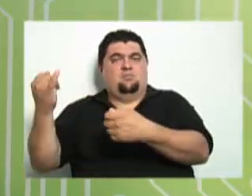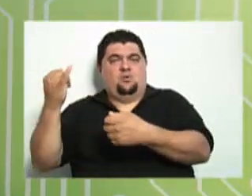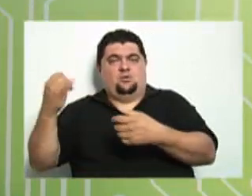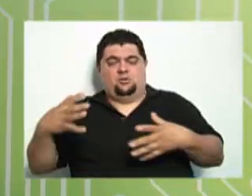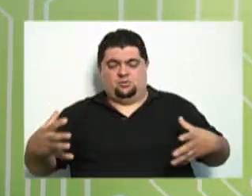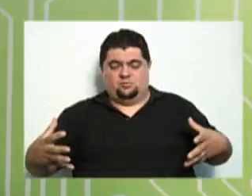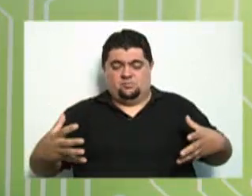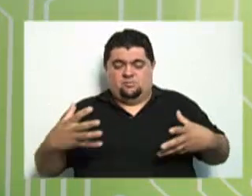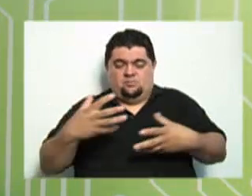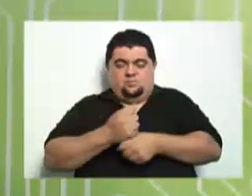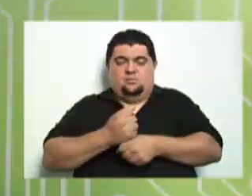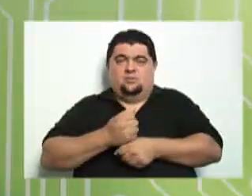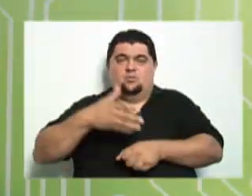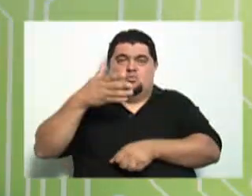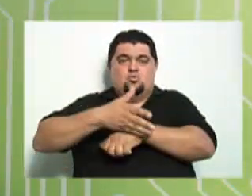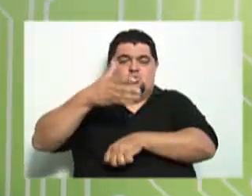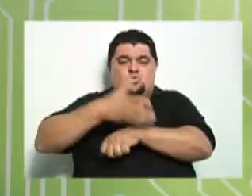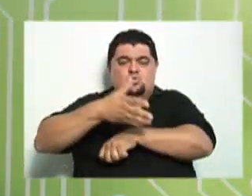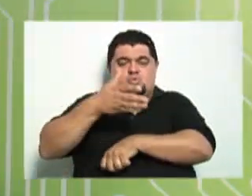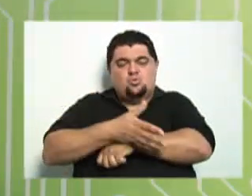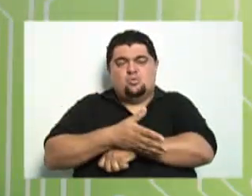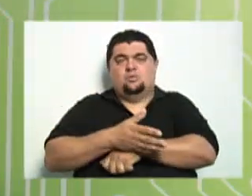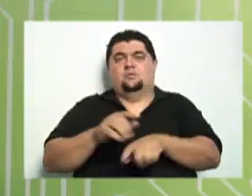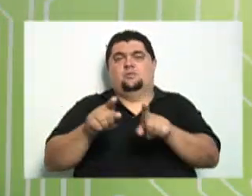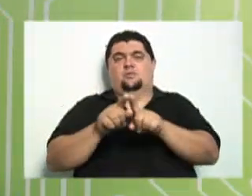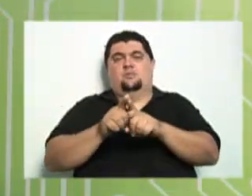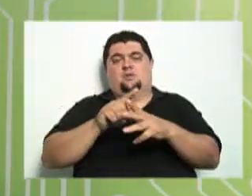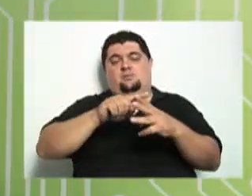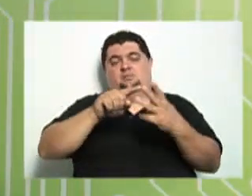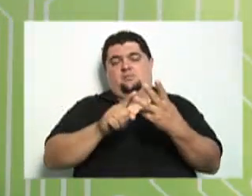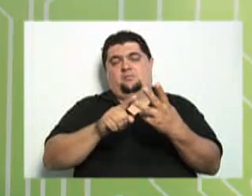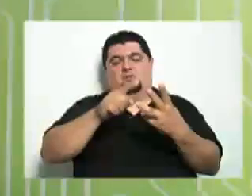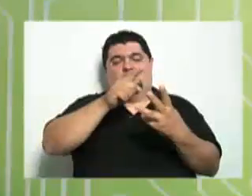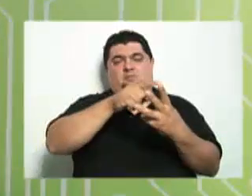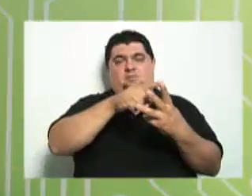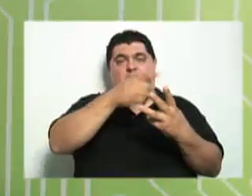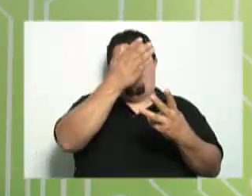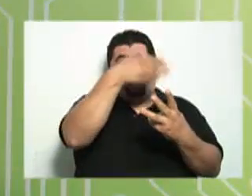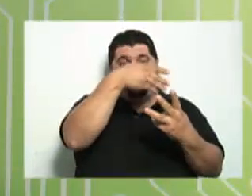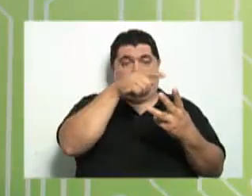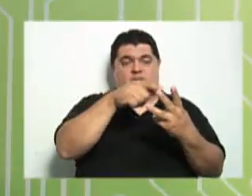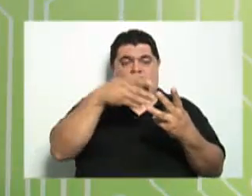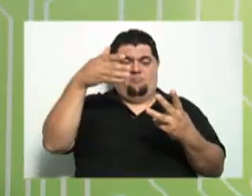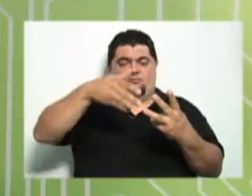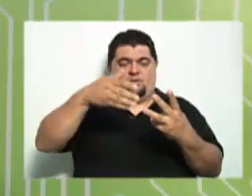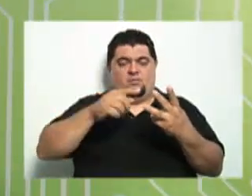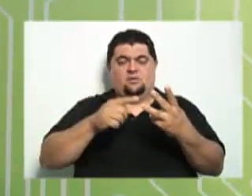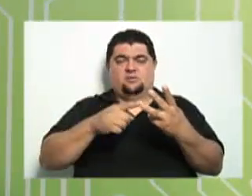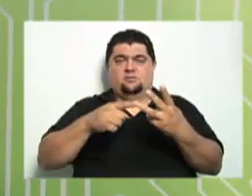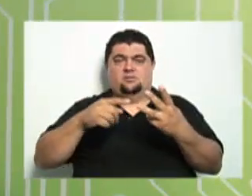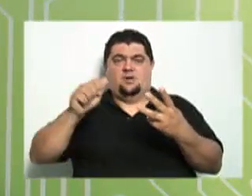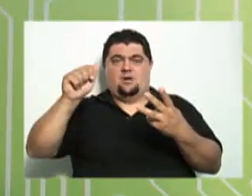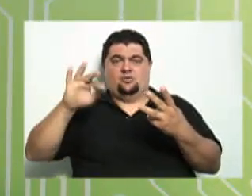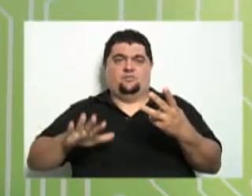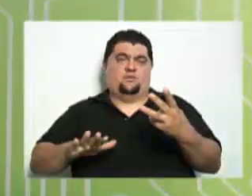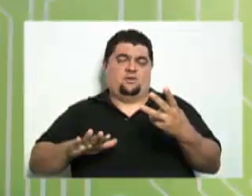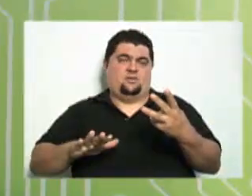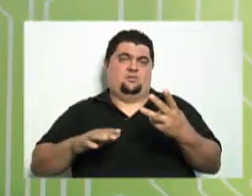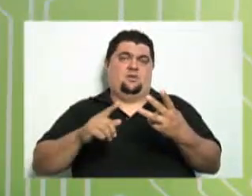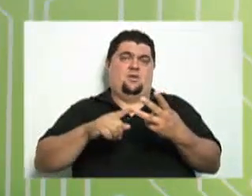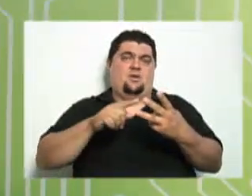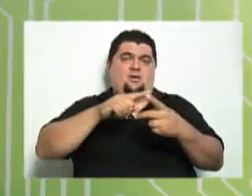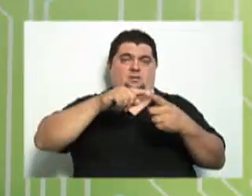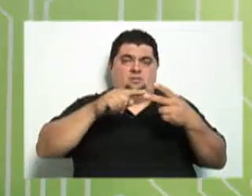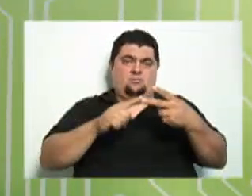preciso ter a frequência, é preciso fazer a prova e é preciso fazer atividades de casa. Essas são as duas atividades que nós vamos ter